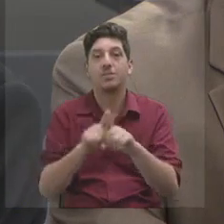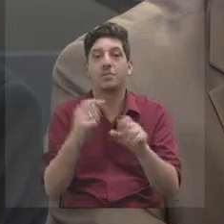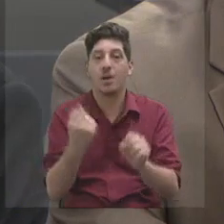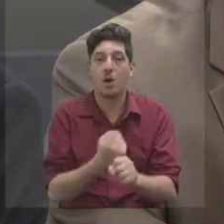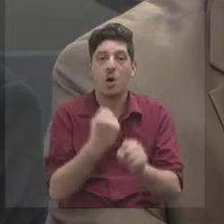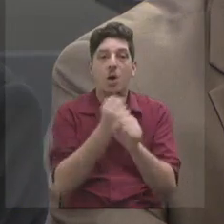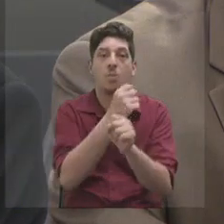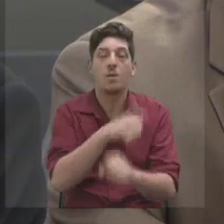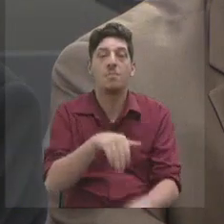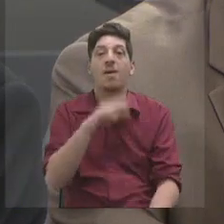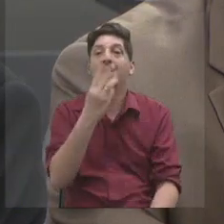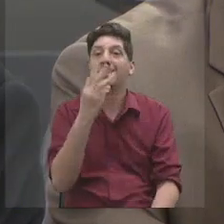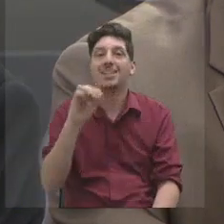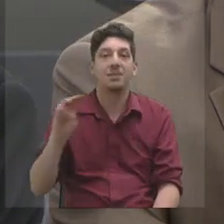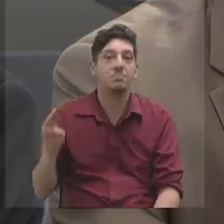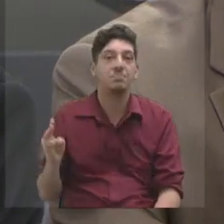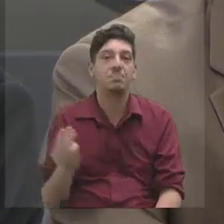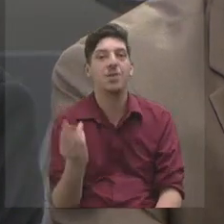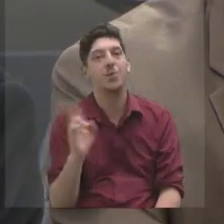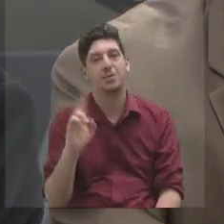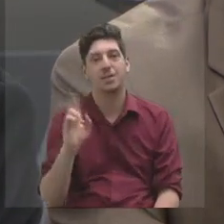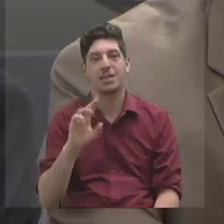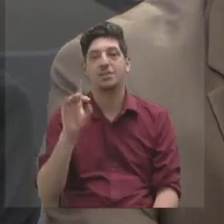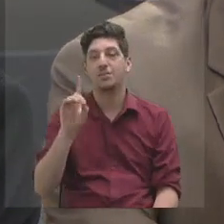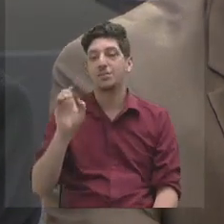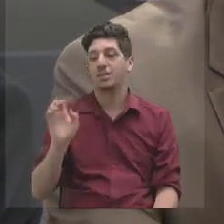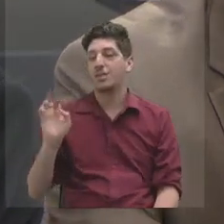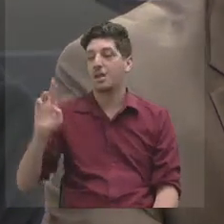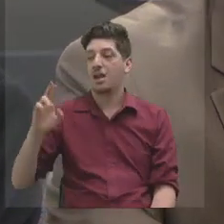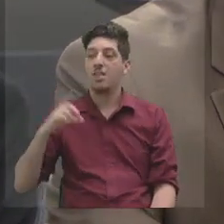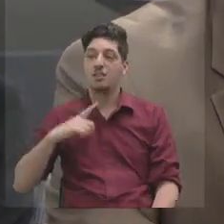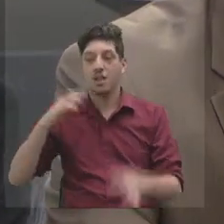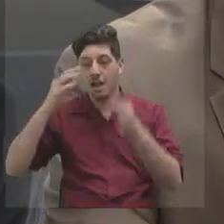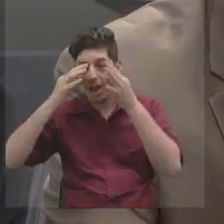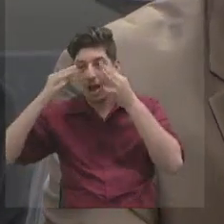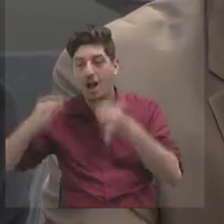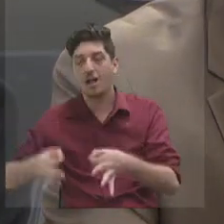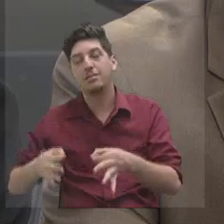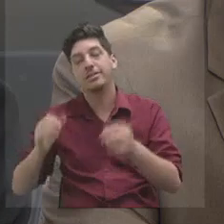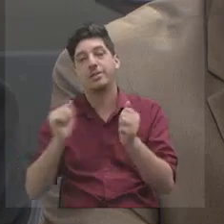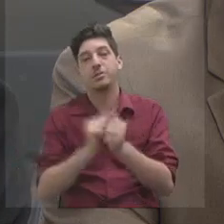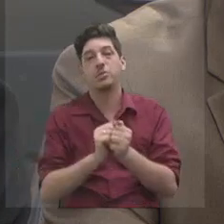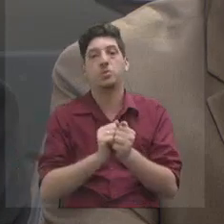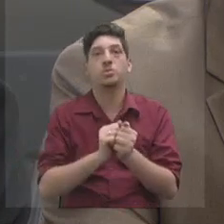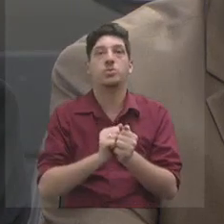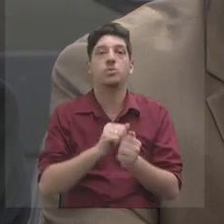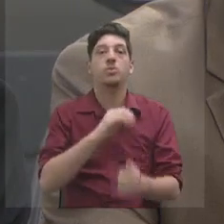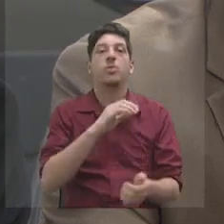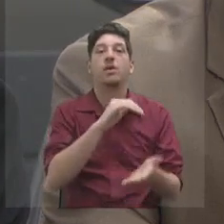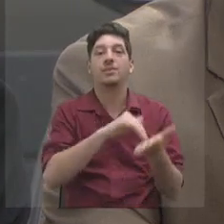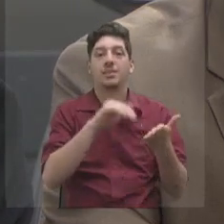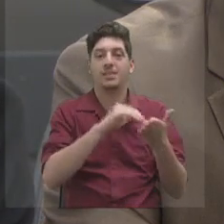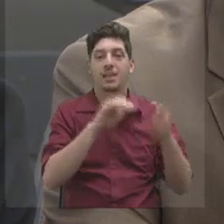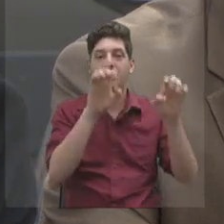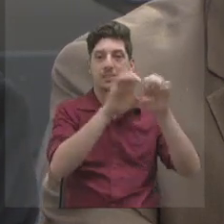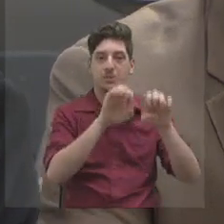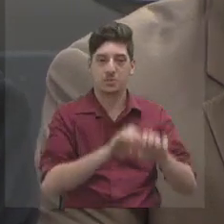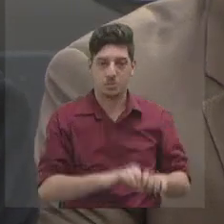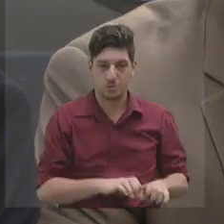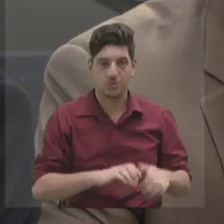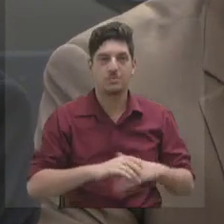de 30 milhões de reais e que o Dr tem nos dado Total atenção juntamente com a seinfra quero aqui também